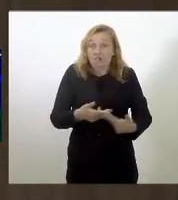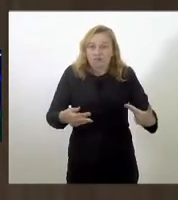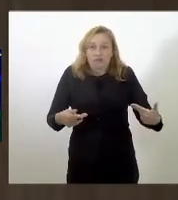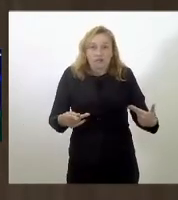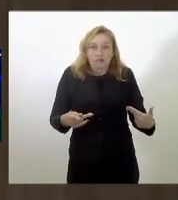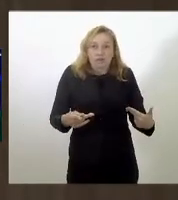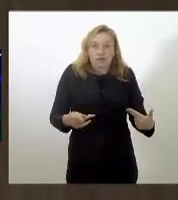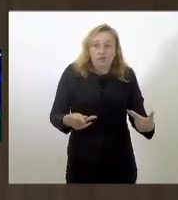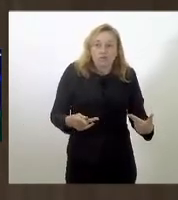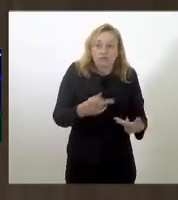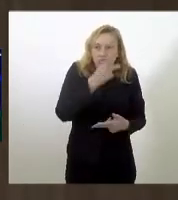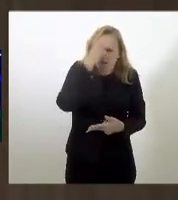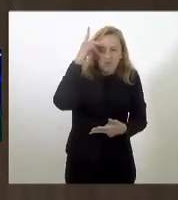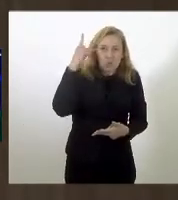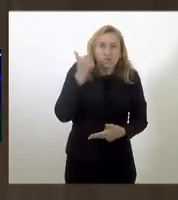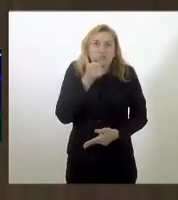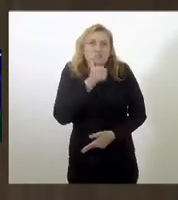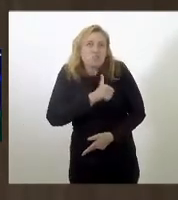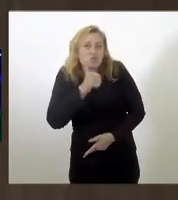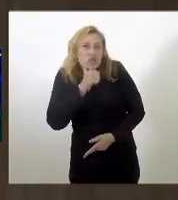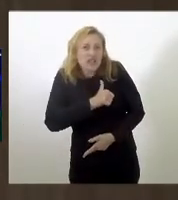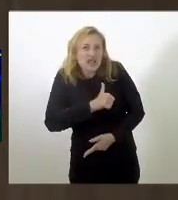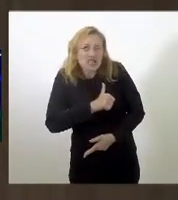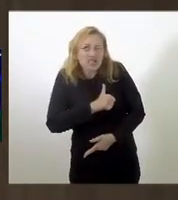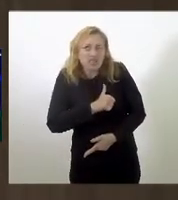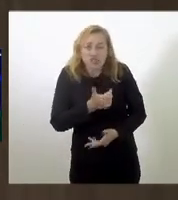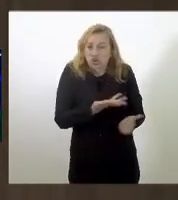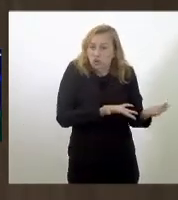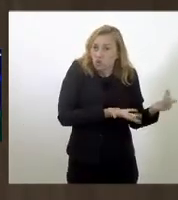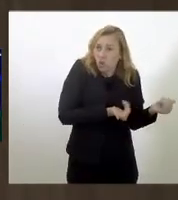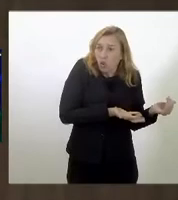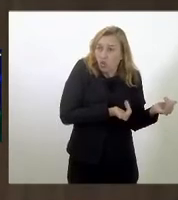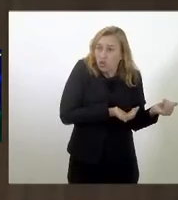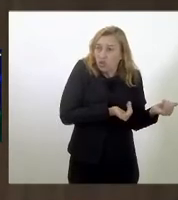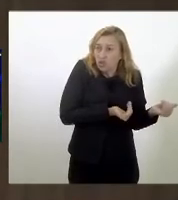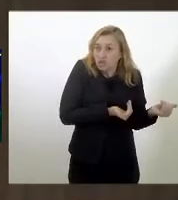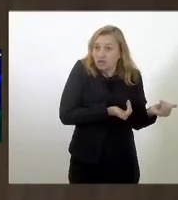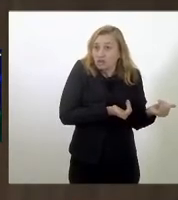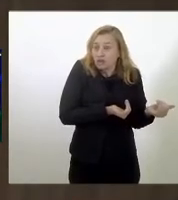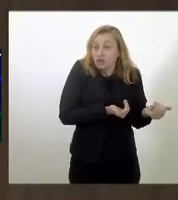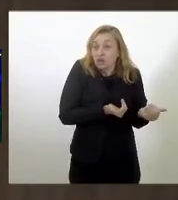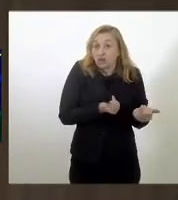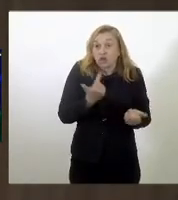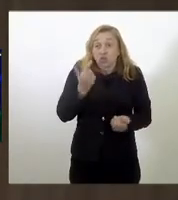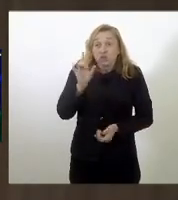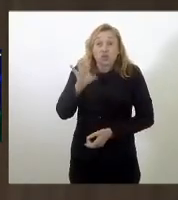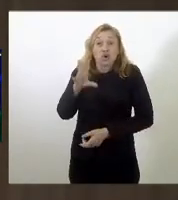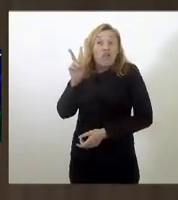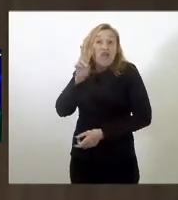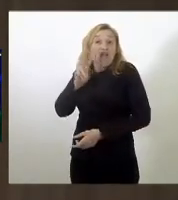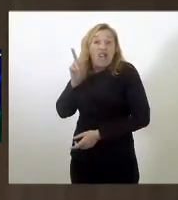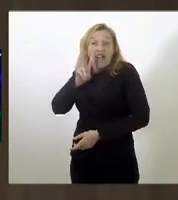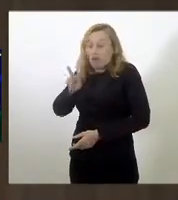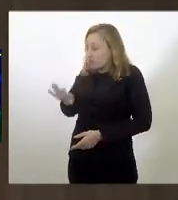né? Tem muitas mulheres, tem muitos jovens que só veem e só lembram da